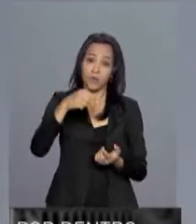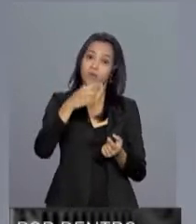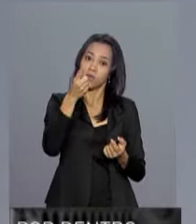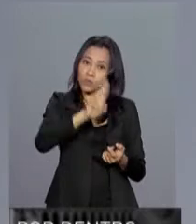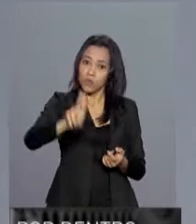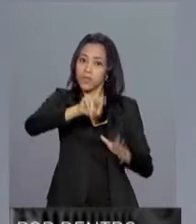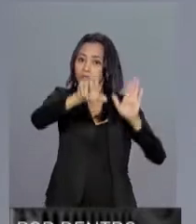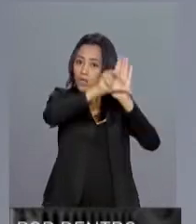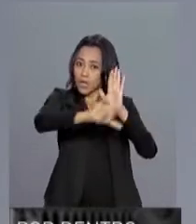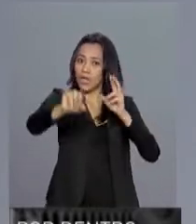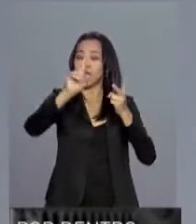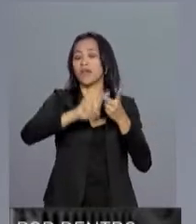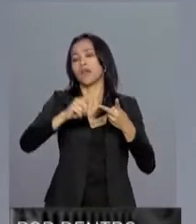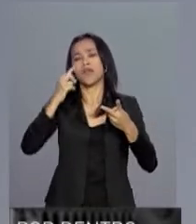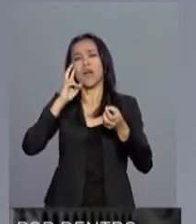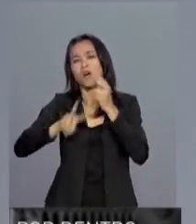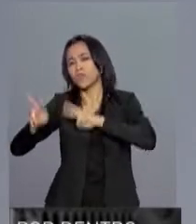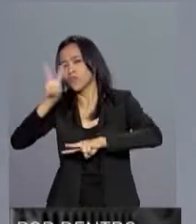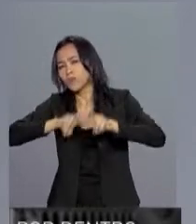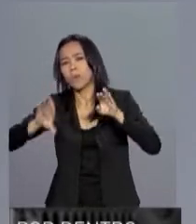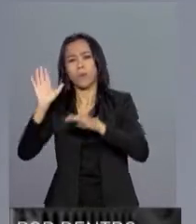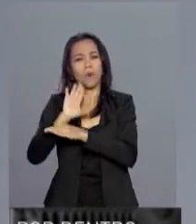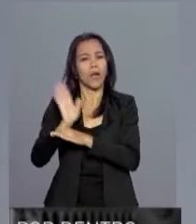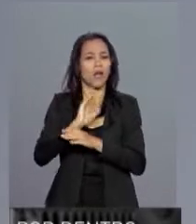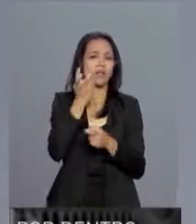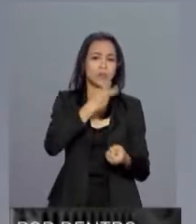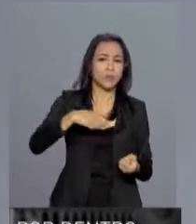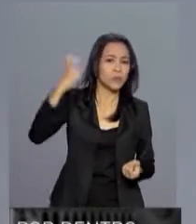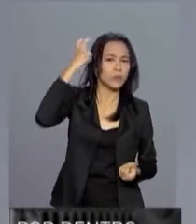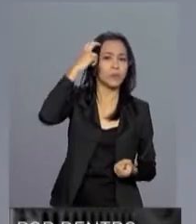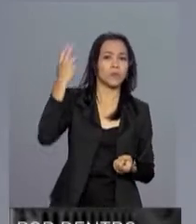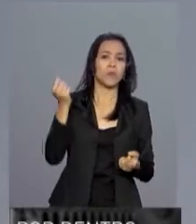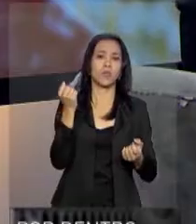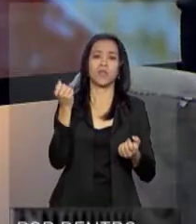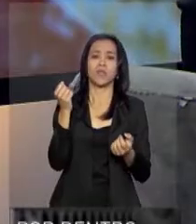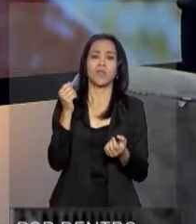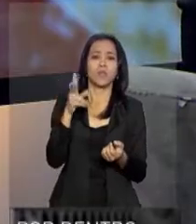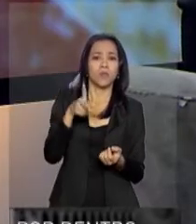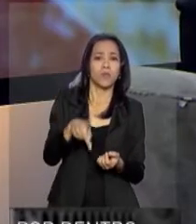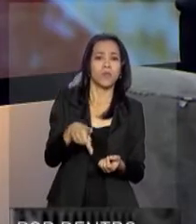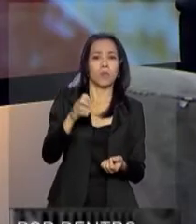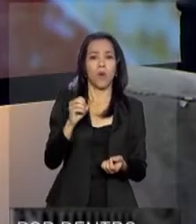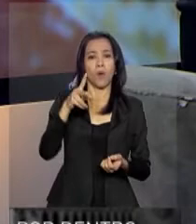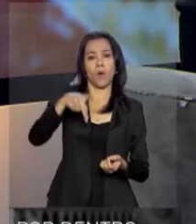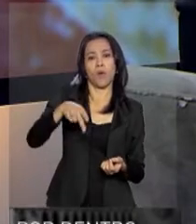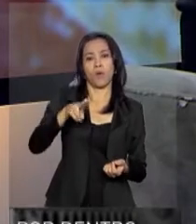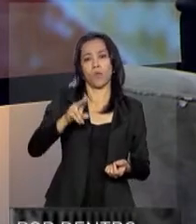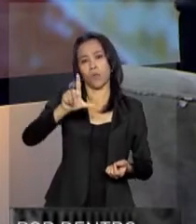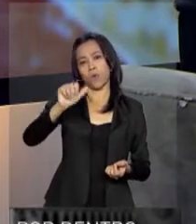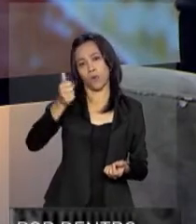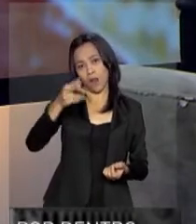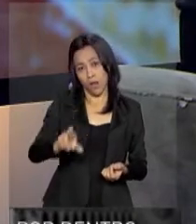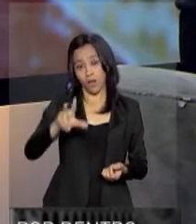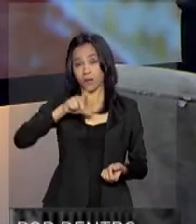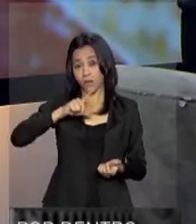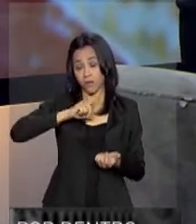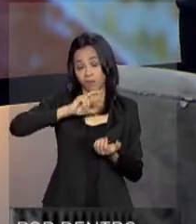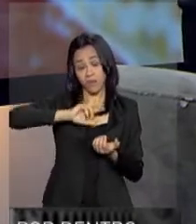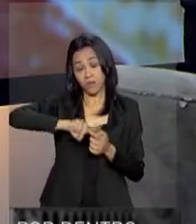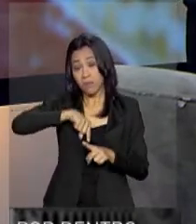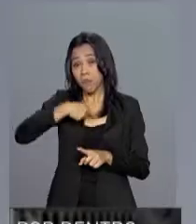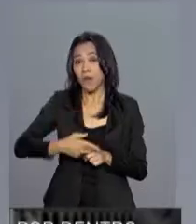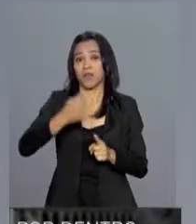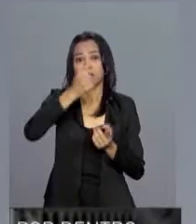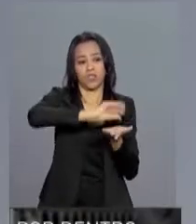caso da cultura popular enfim é em todas as áreas nós temos agora um investimento maior do que tivemos